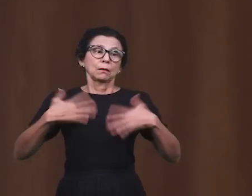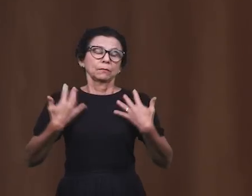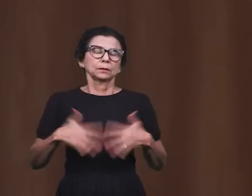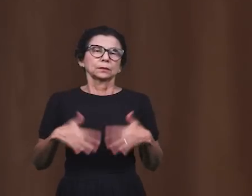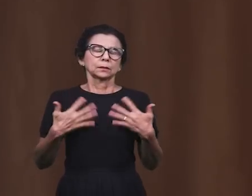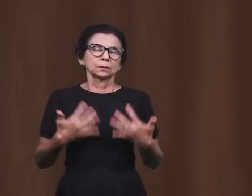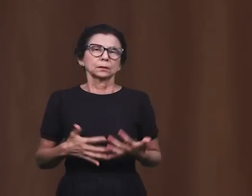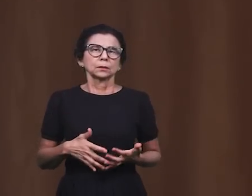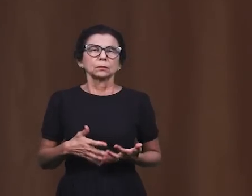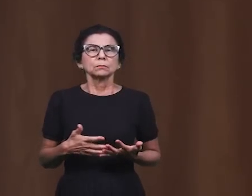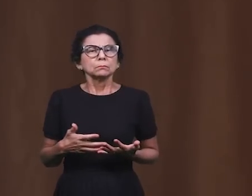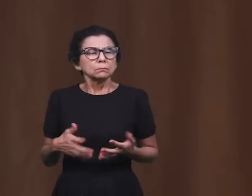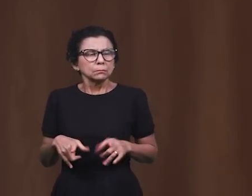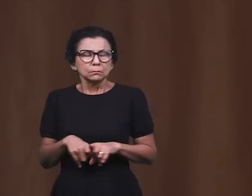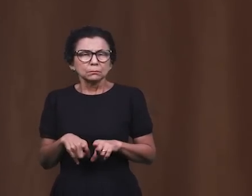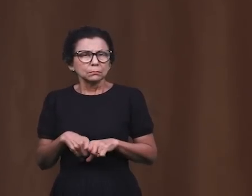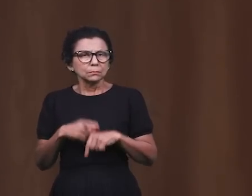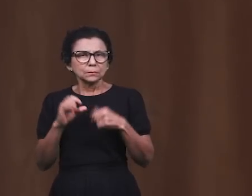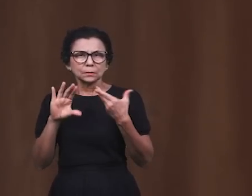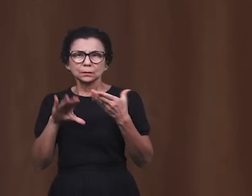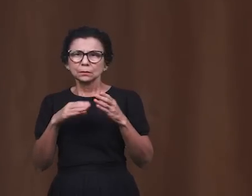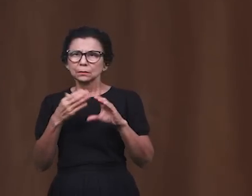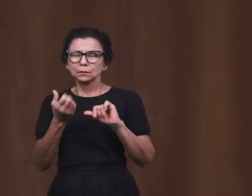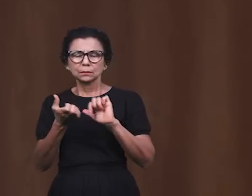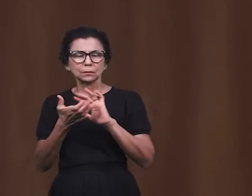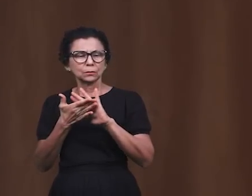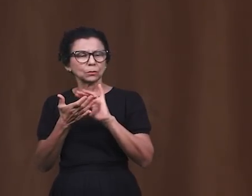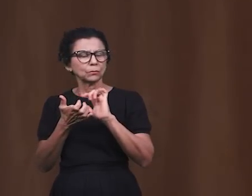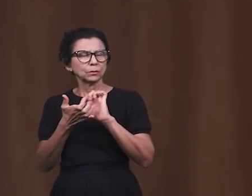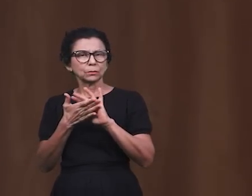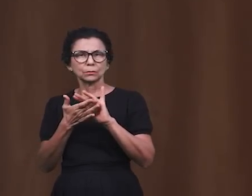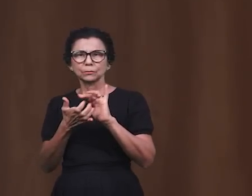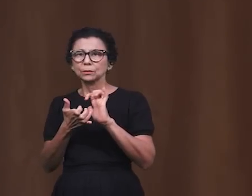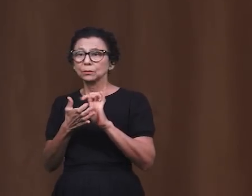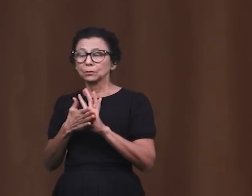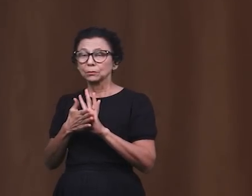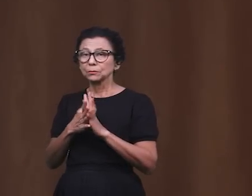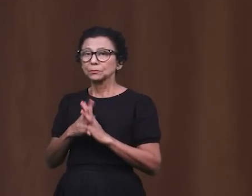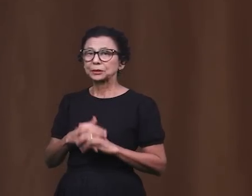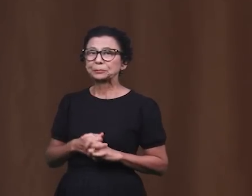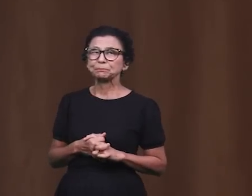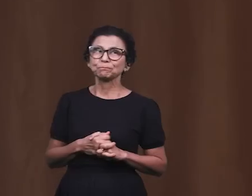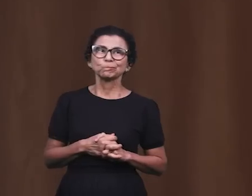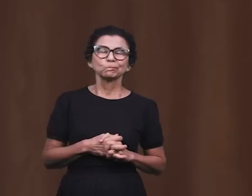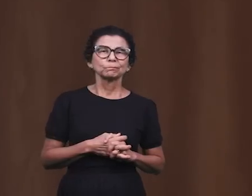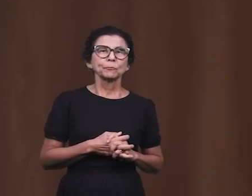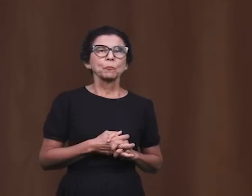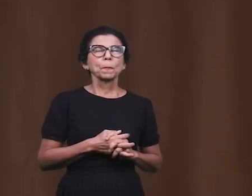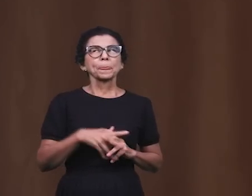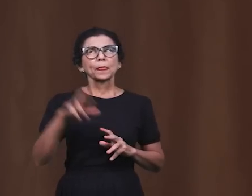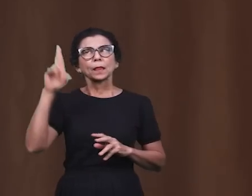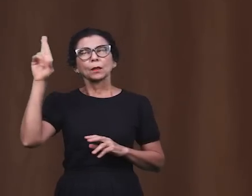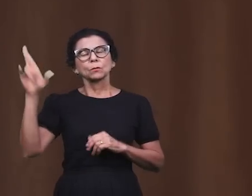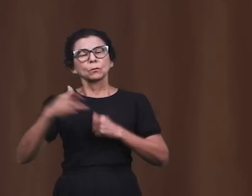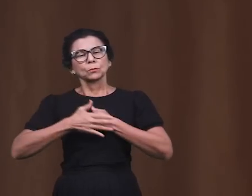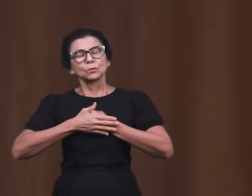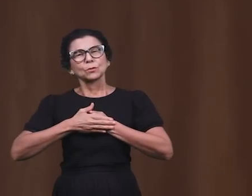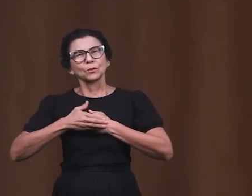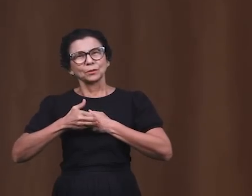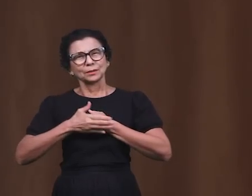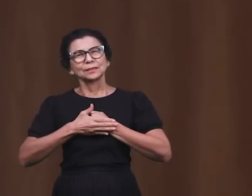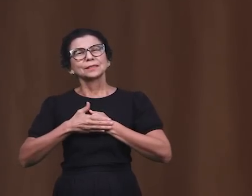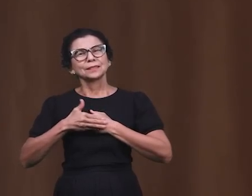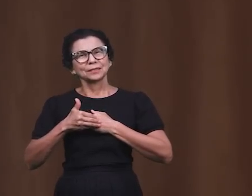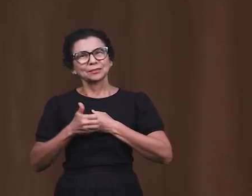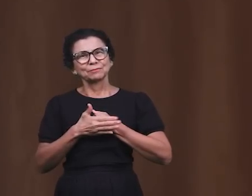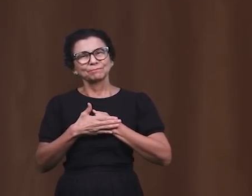aflição, você canta também, porque no louvar ao Senhor ali, o Senhor te consola,